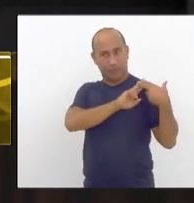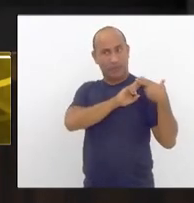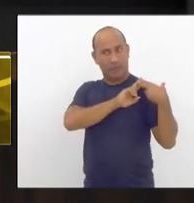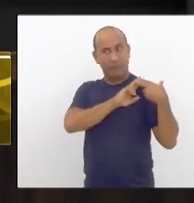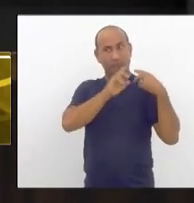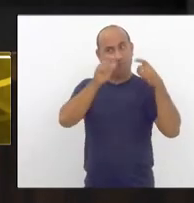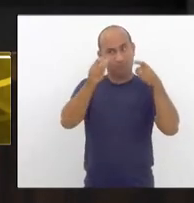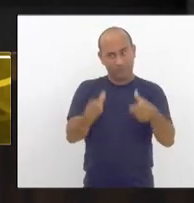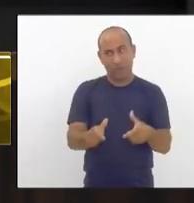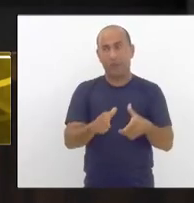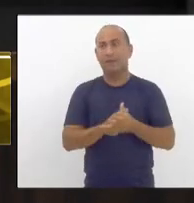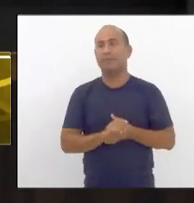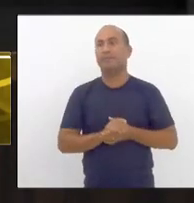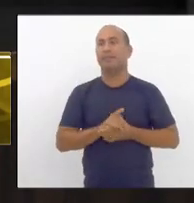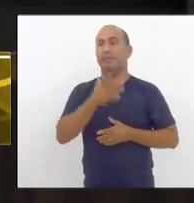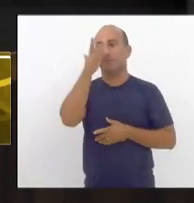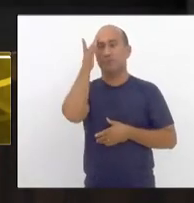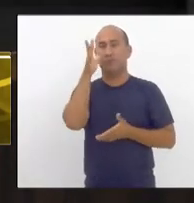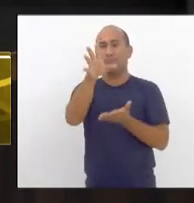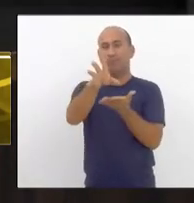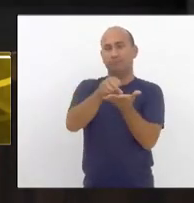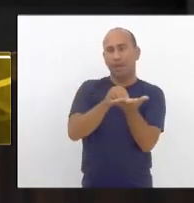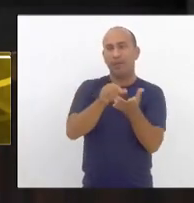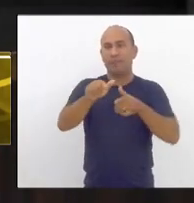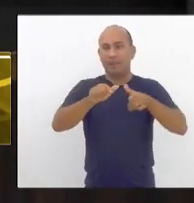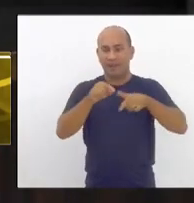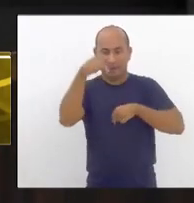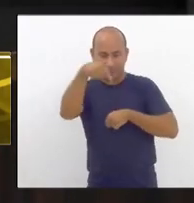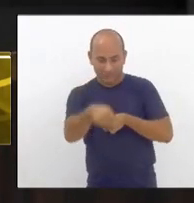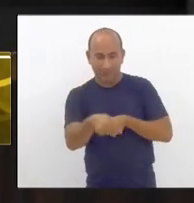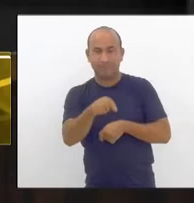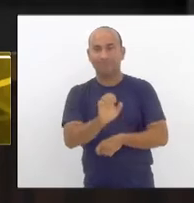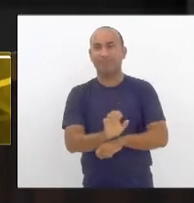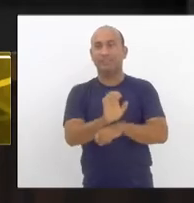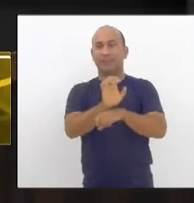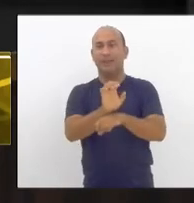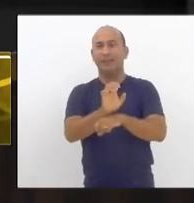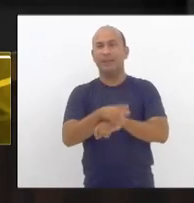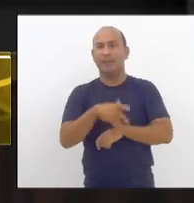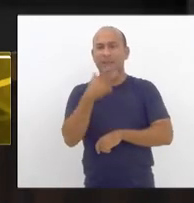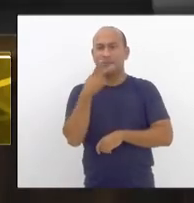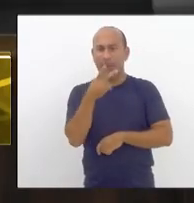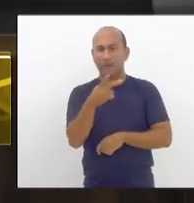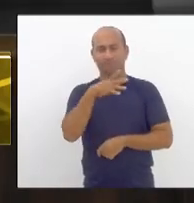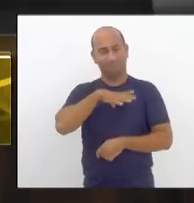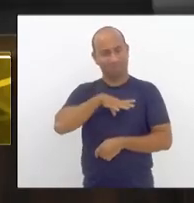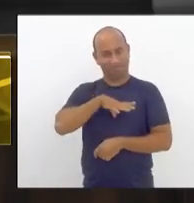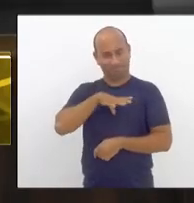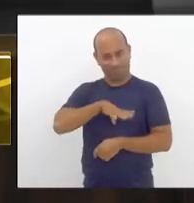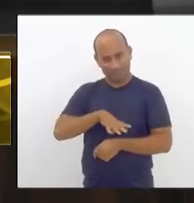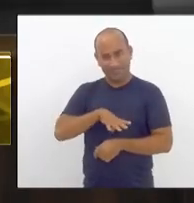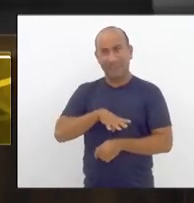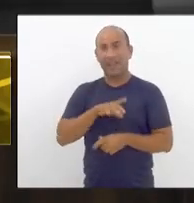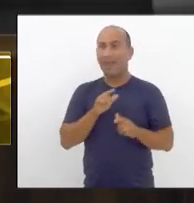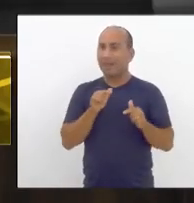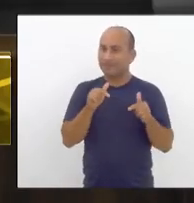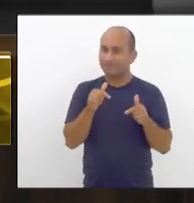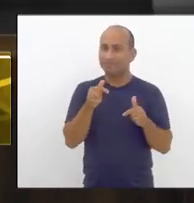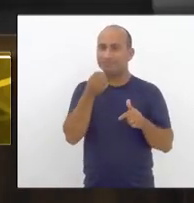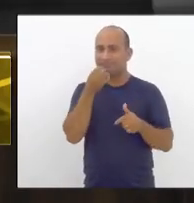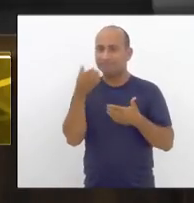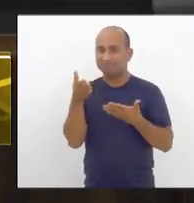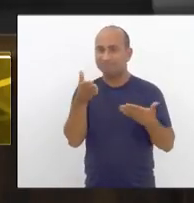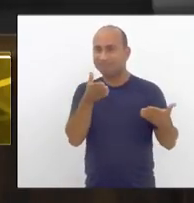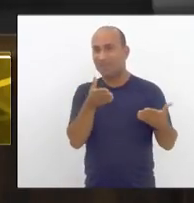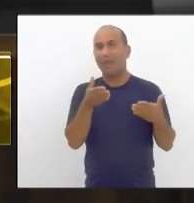das contratações do primeiro emprego no nosso Estado então como dizem os portugueses bem haja Dr Fernando